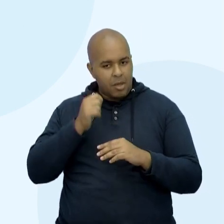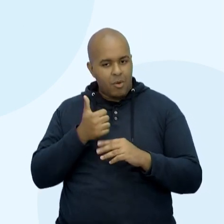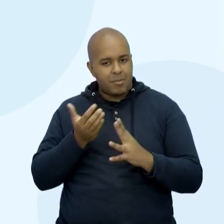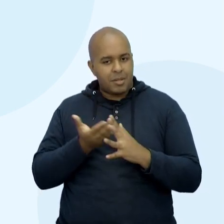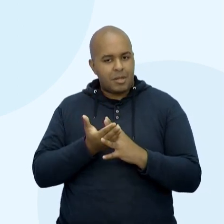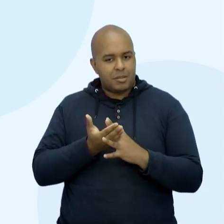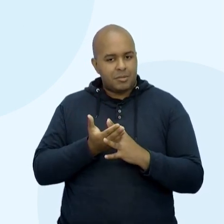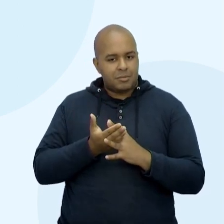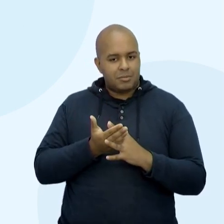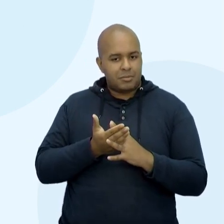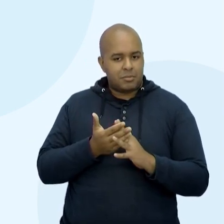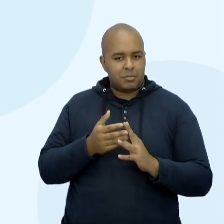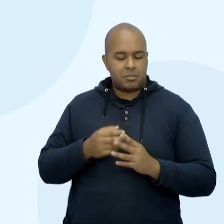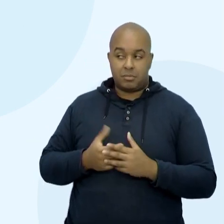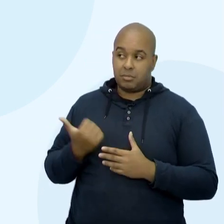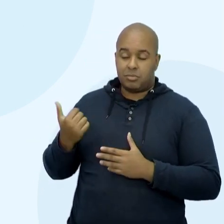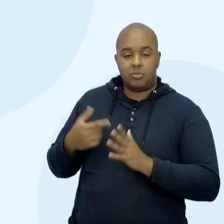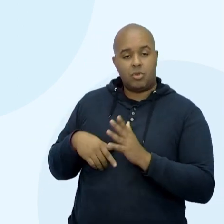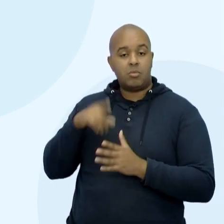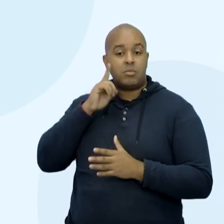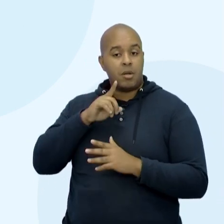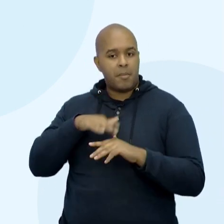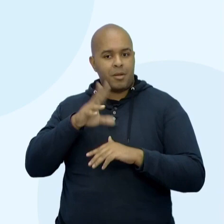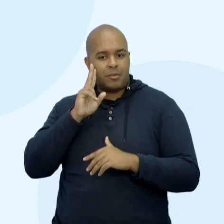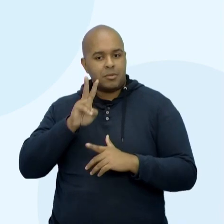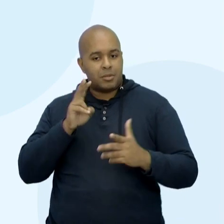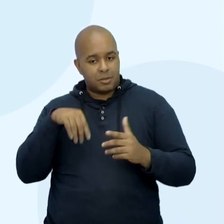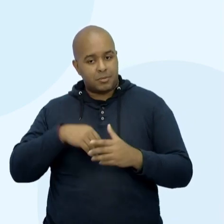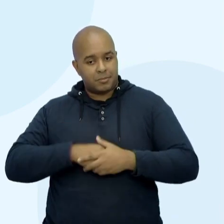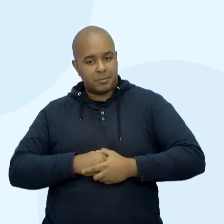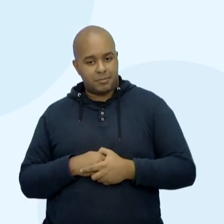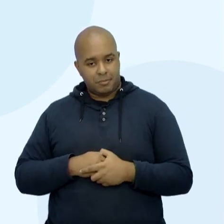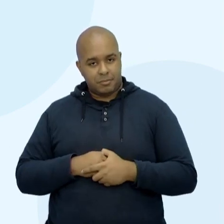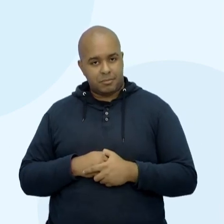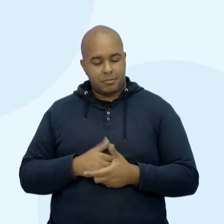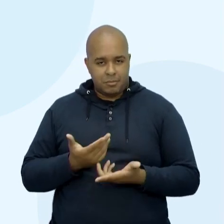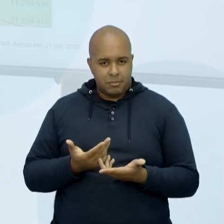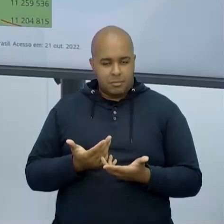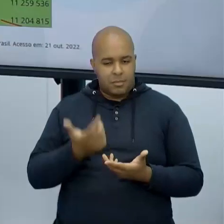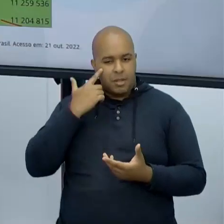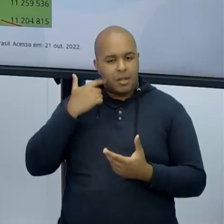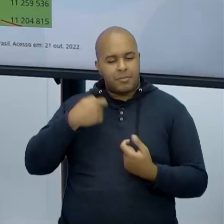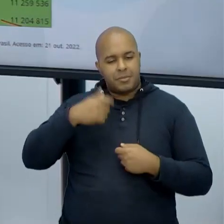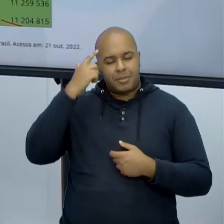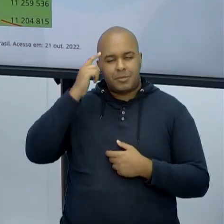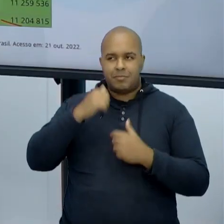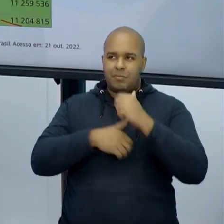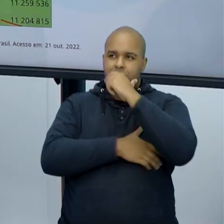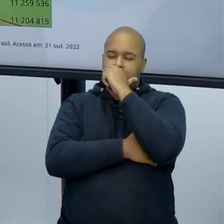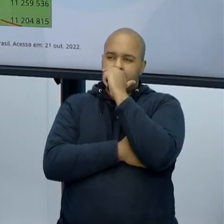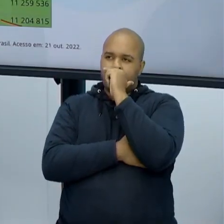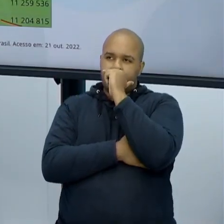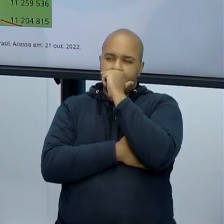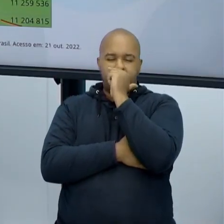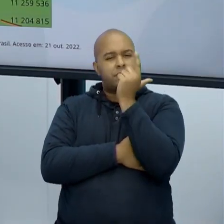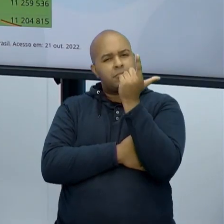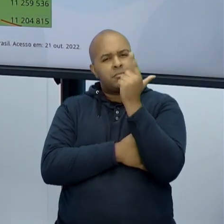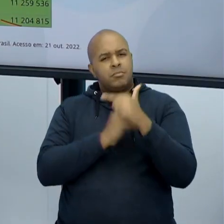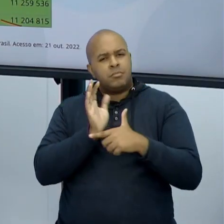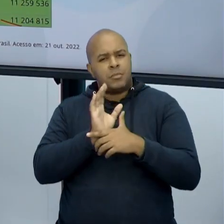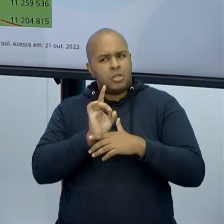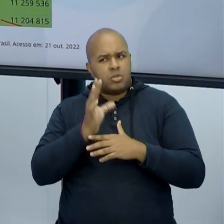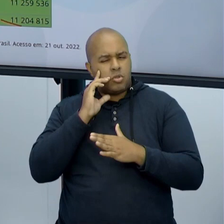metade do americano mais visto, do mais visto aqui, né? Então a gente tem que pensar, puxa vida, cinema é